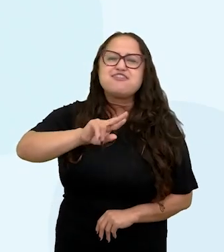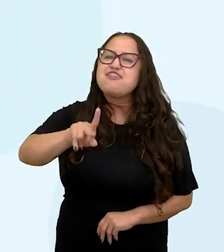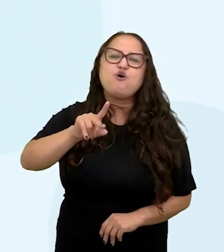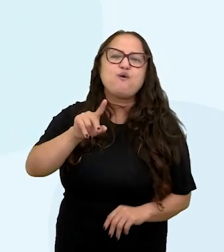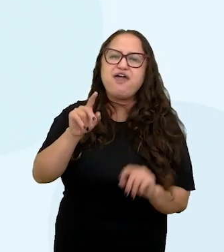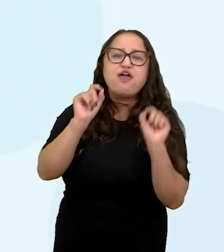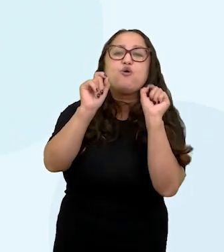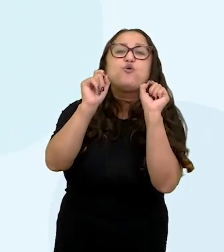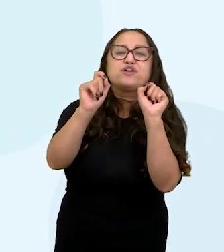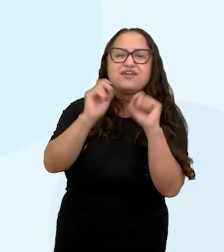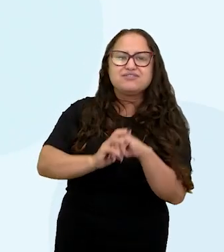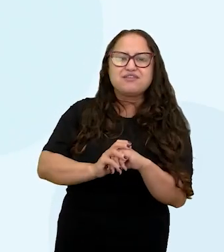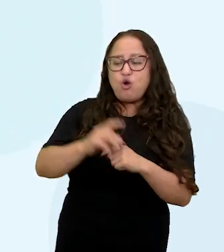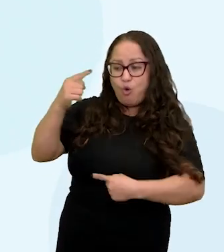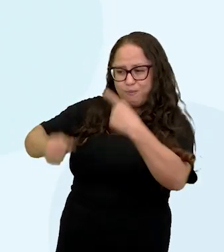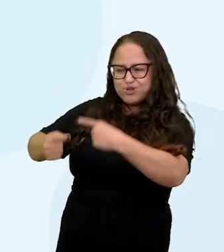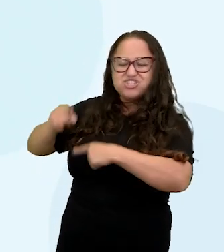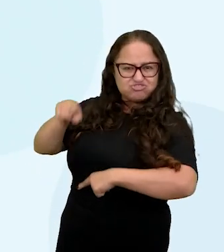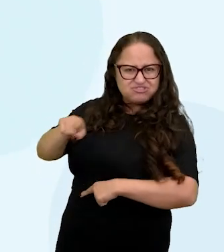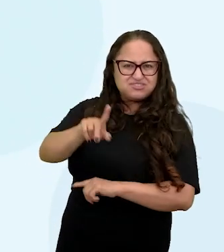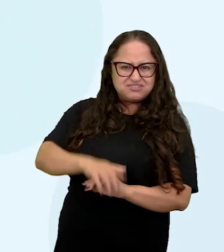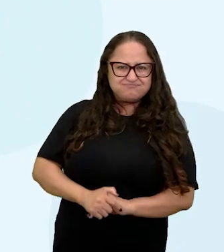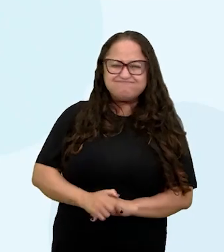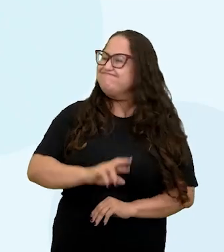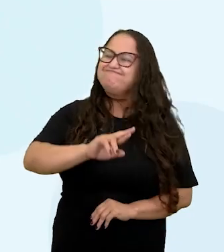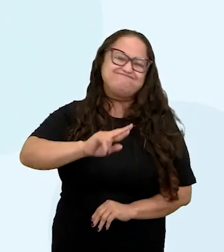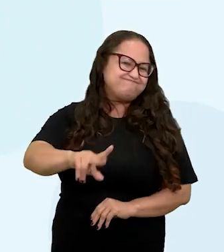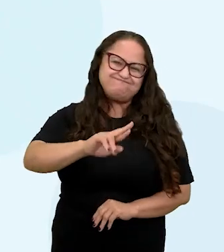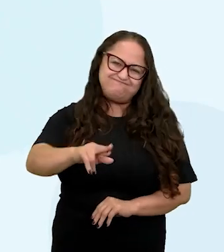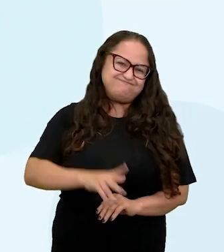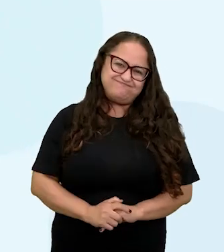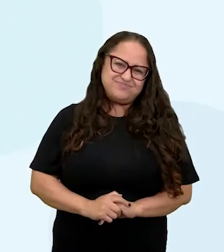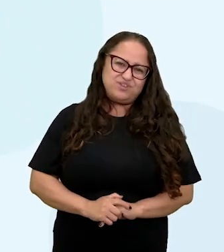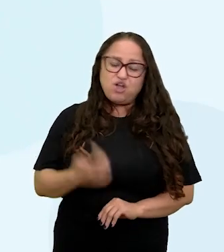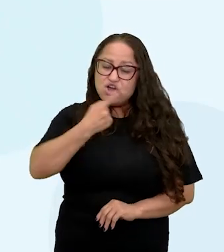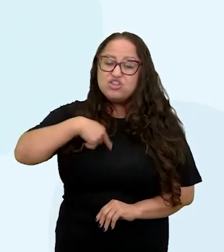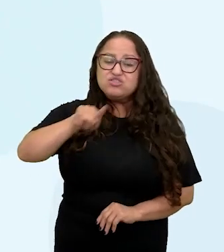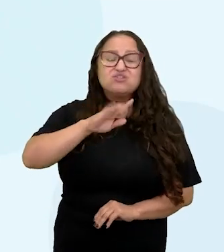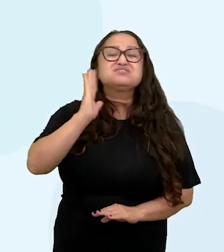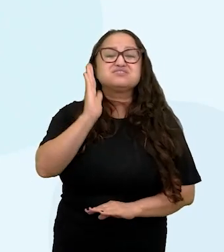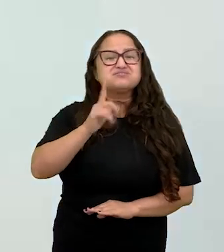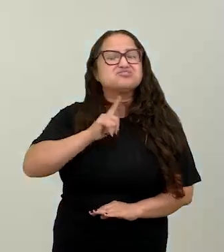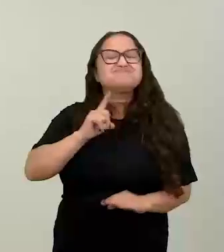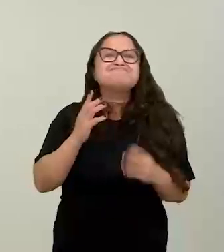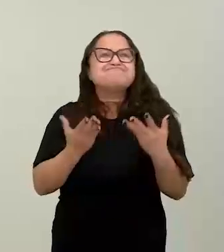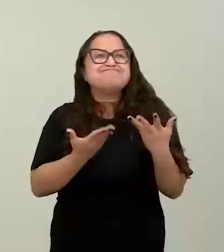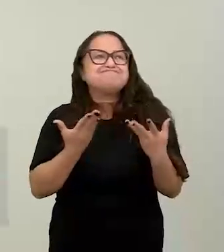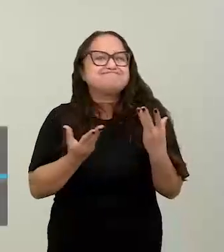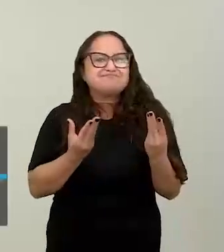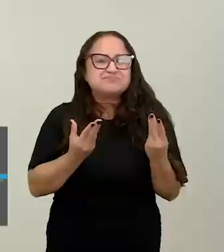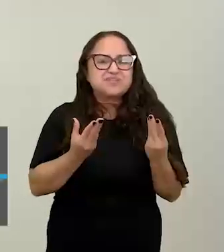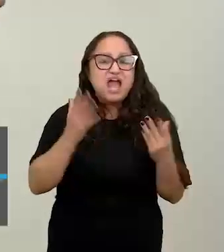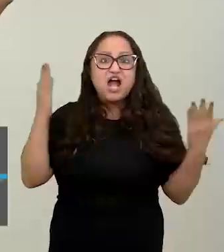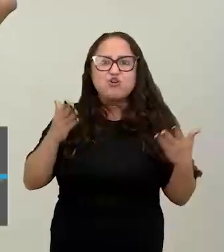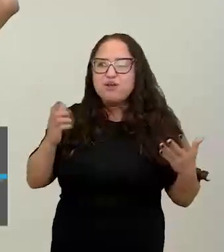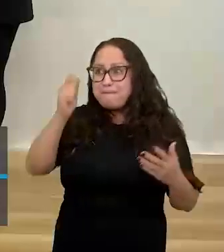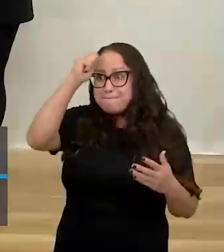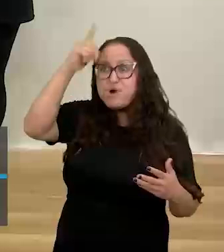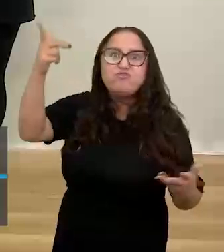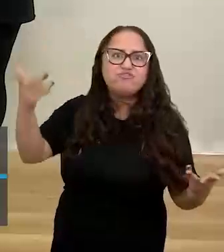deveria ser, então vamos tentar montar o que ela deveria ser? Não. A gente já parte de... Sabe, eu tive uma sacada